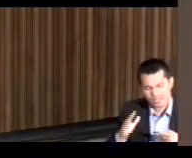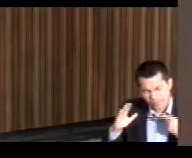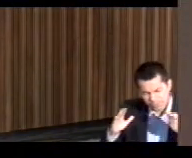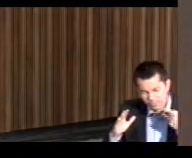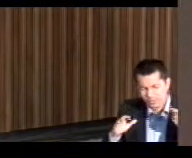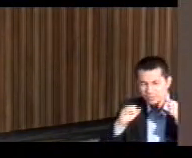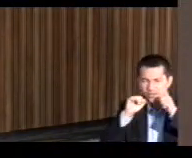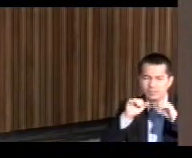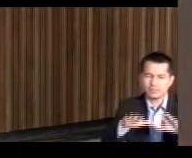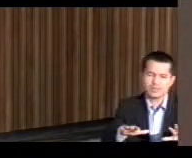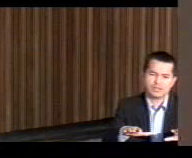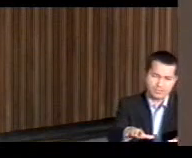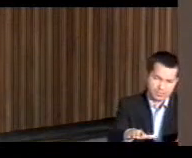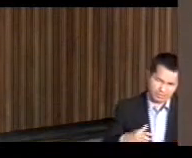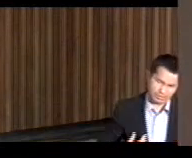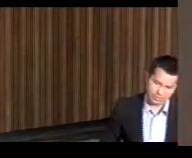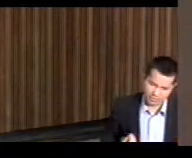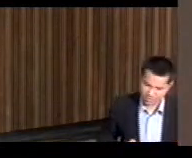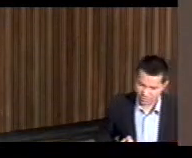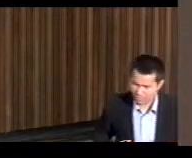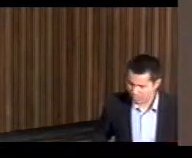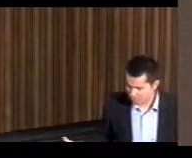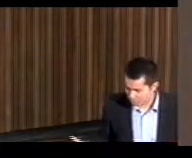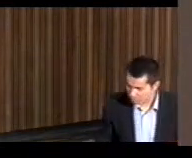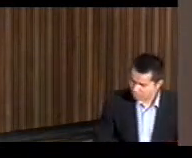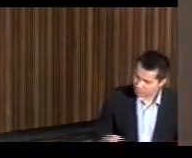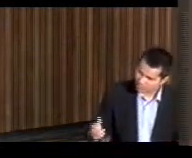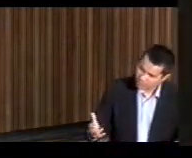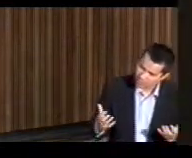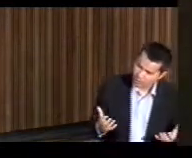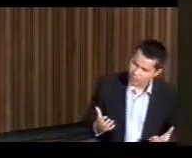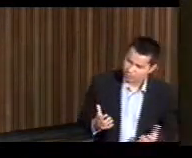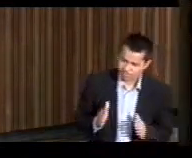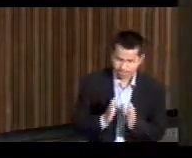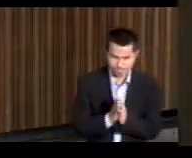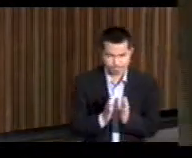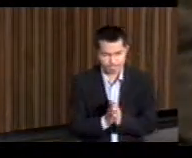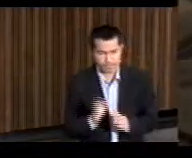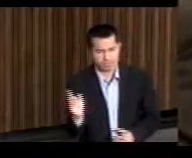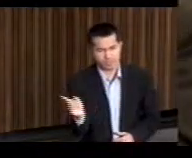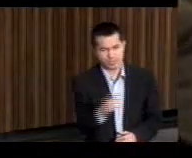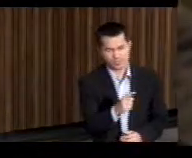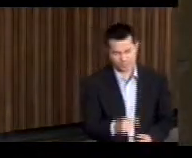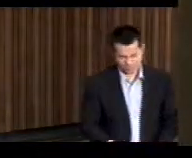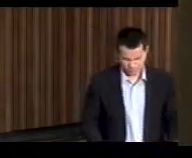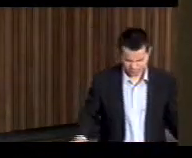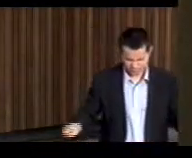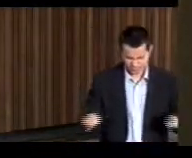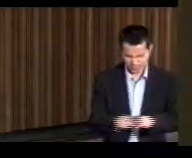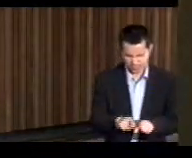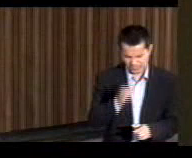por você pela renovação da sua fé. Eu não sei se você está em cima da montanha,